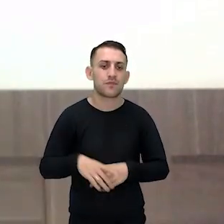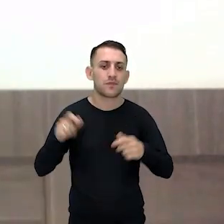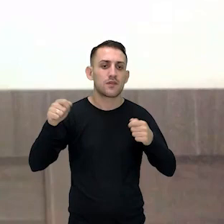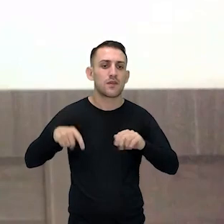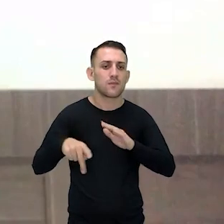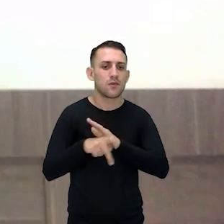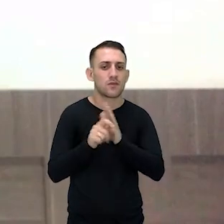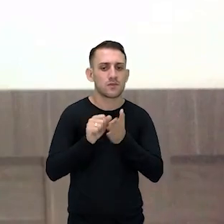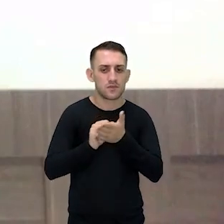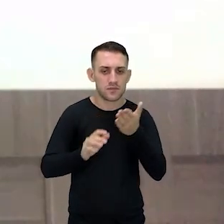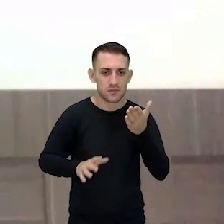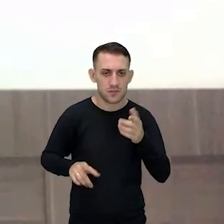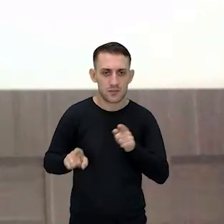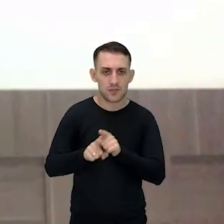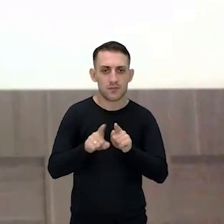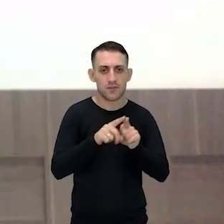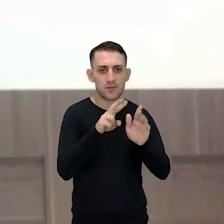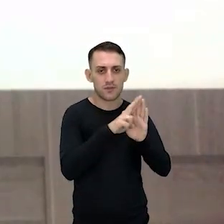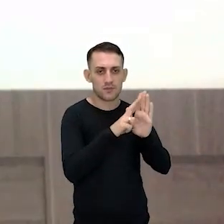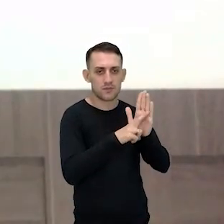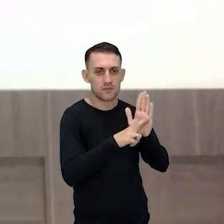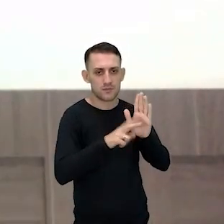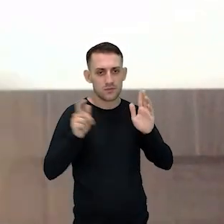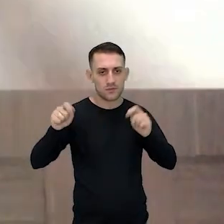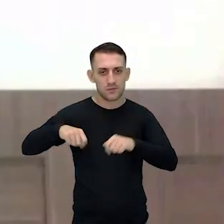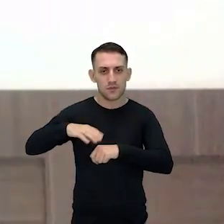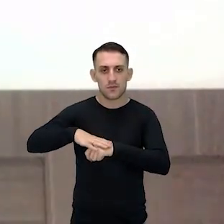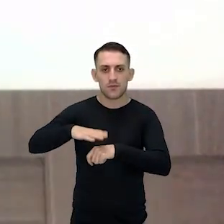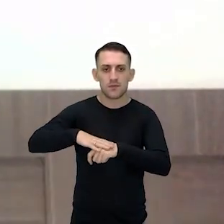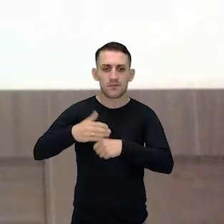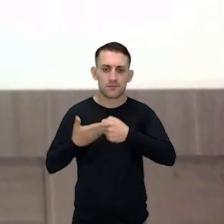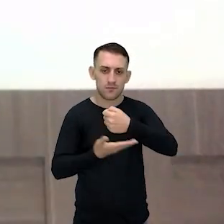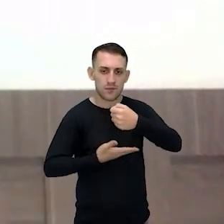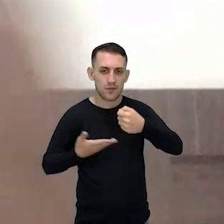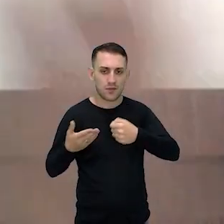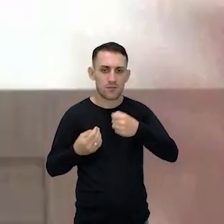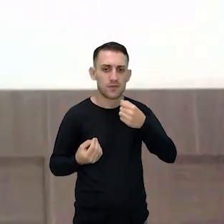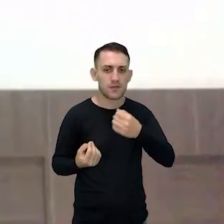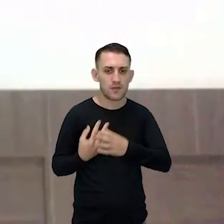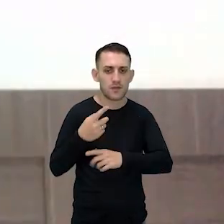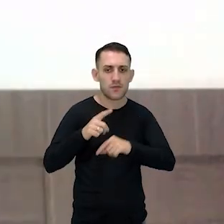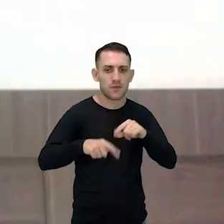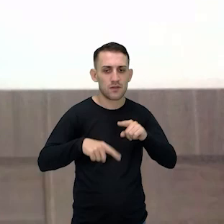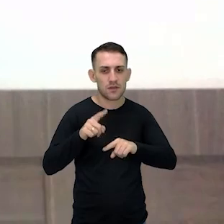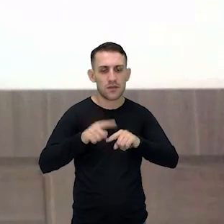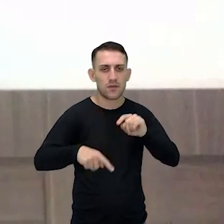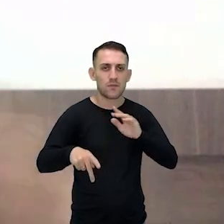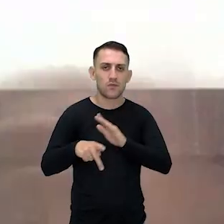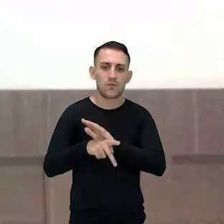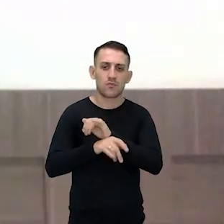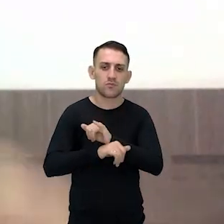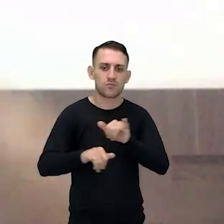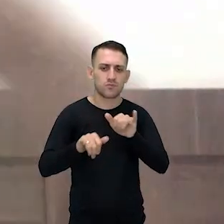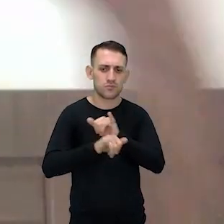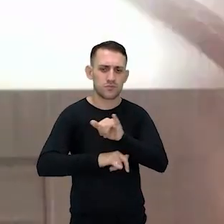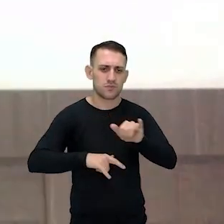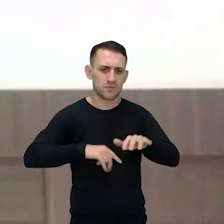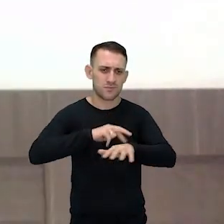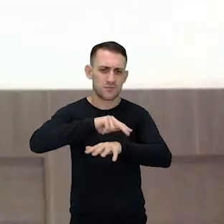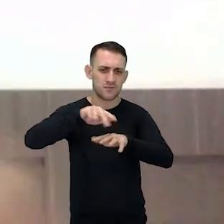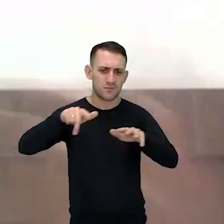própria atividade. E o registro pode ser realizado e servir de base para a criação de produtos educomunicativos, como